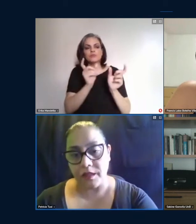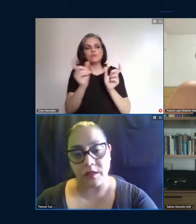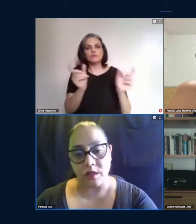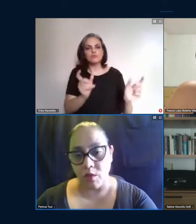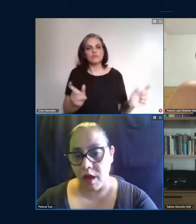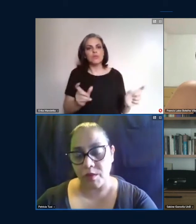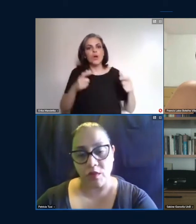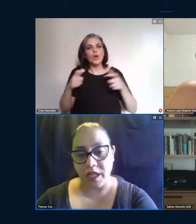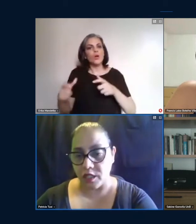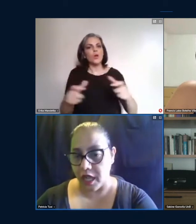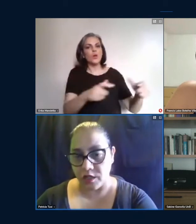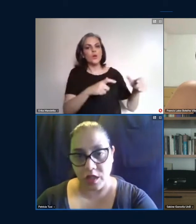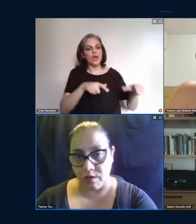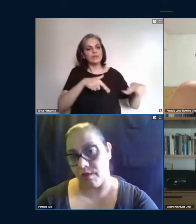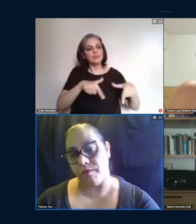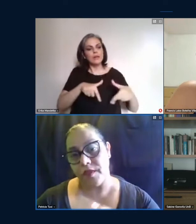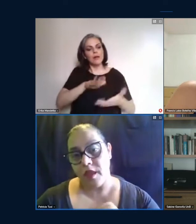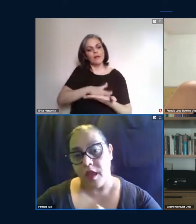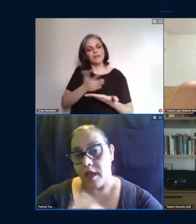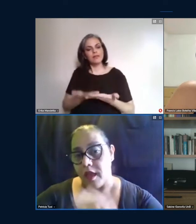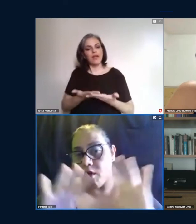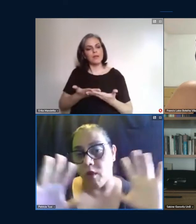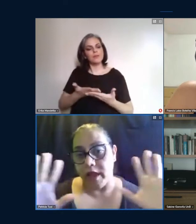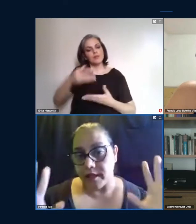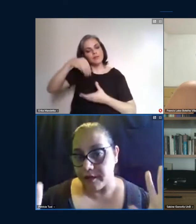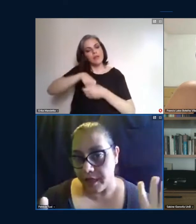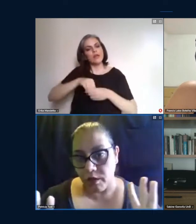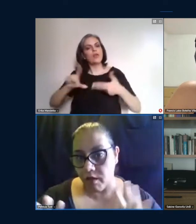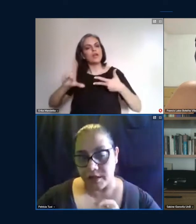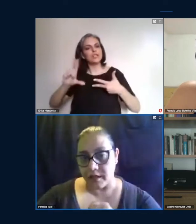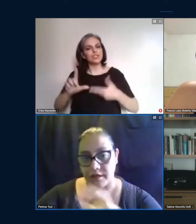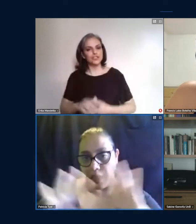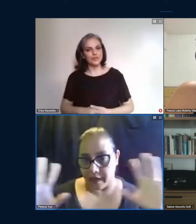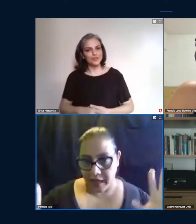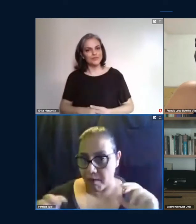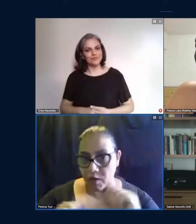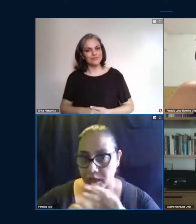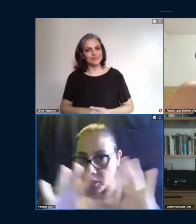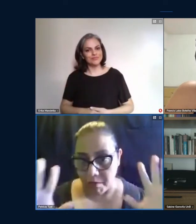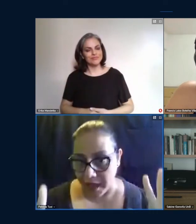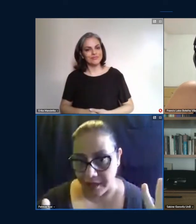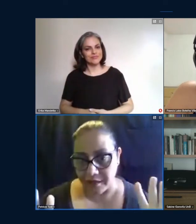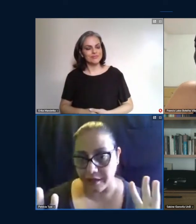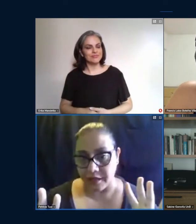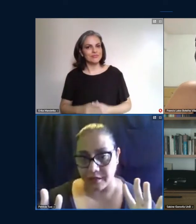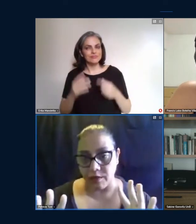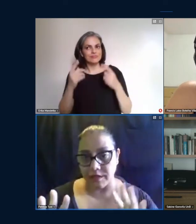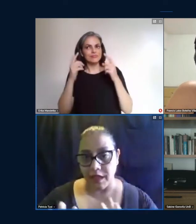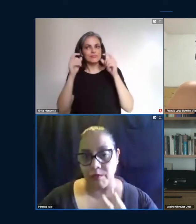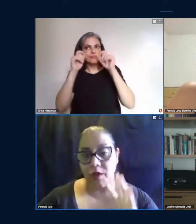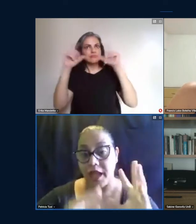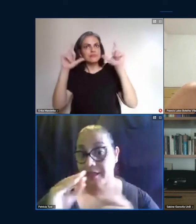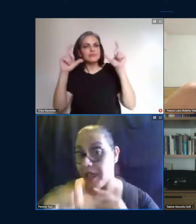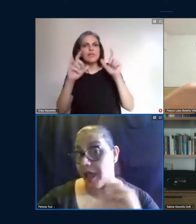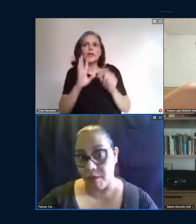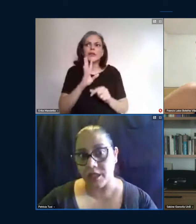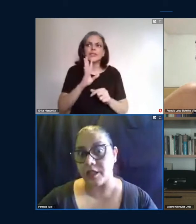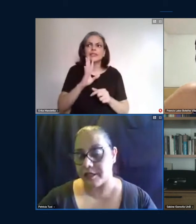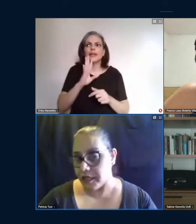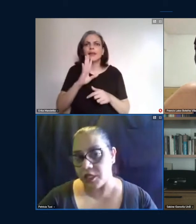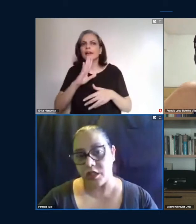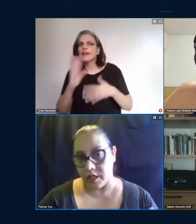intérpretes no âmbito do legislativo, conhecendo o Língua Brasileira de Sinais, uma coisa que chamasse a atenção assim, porque